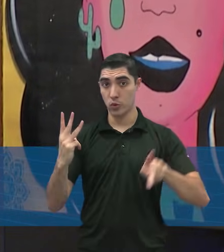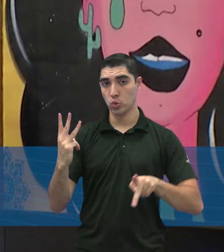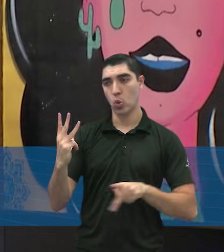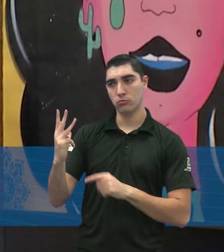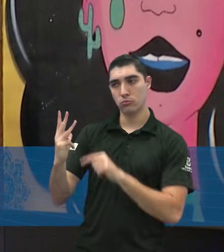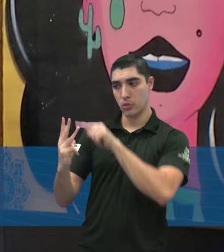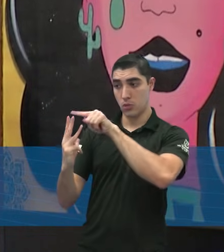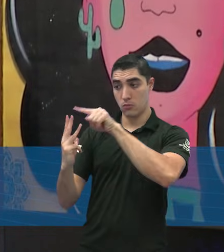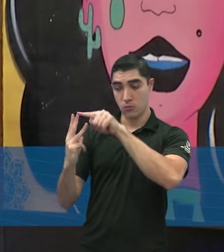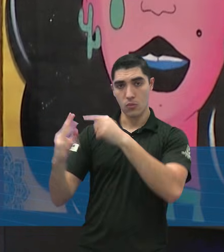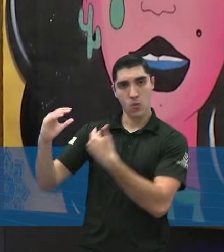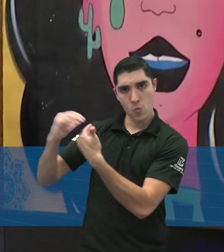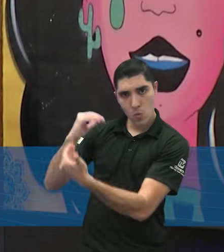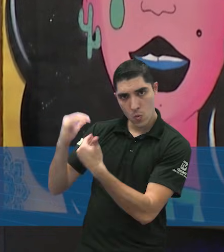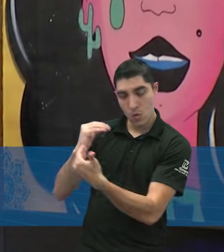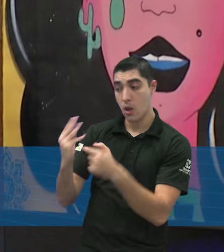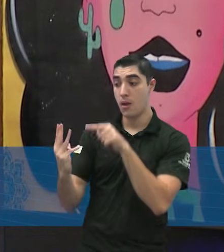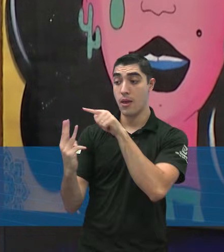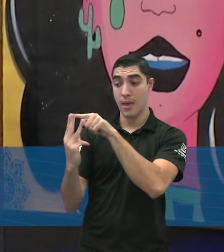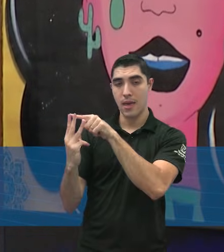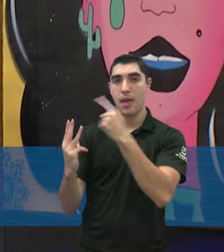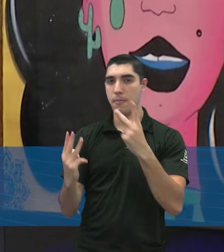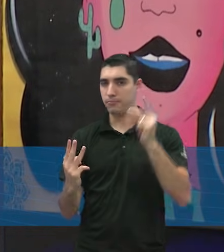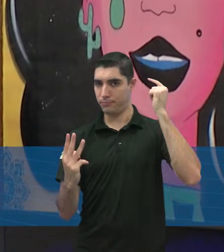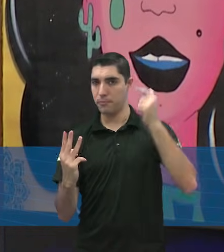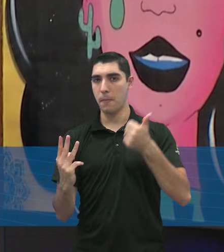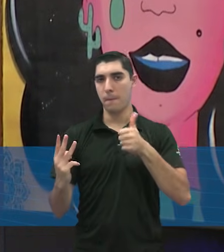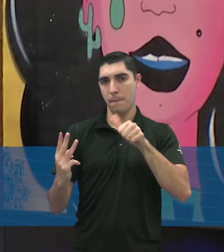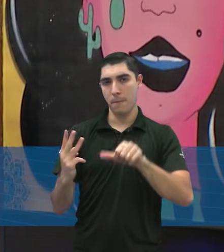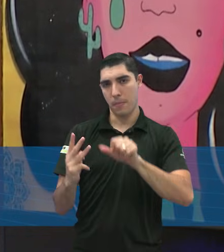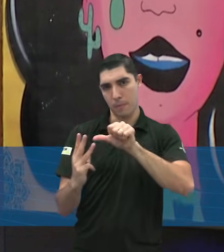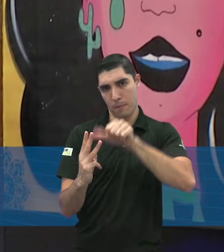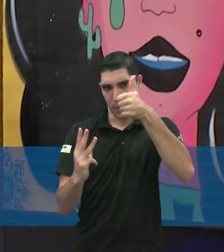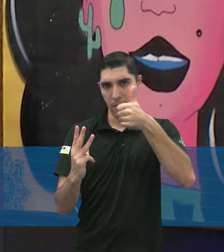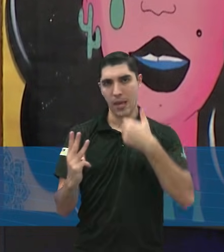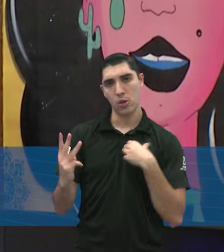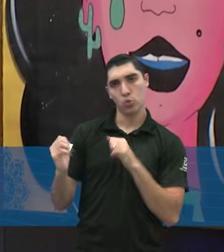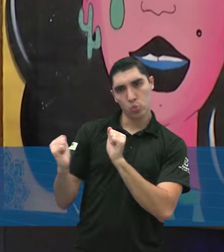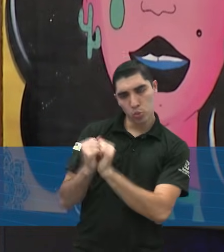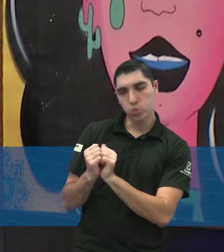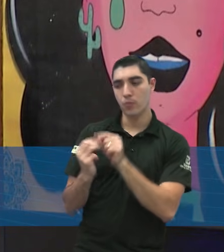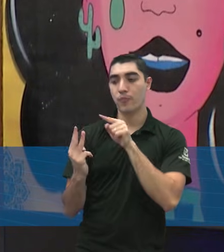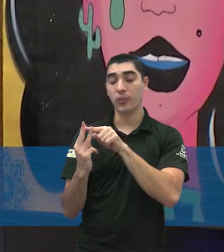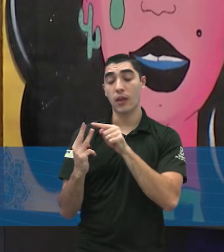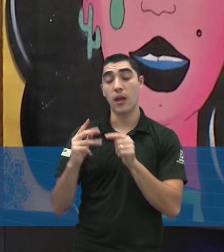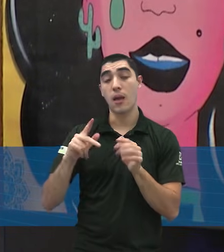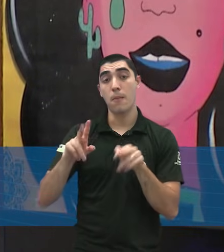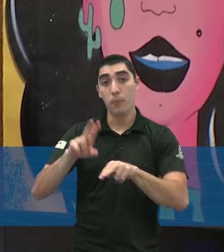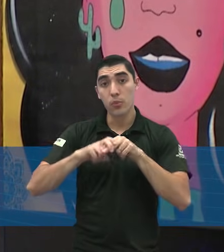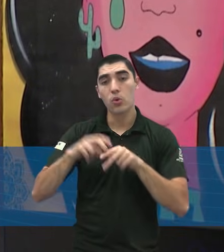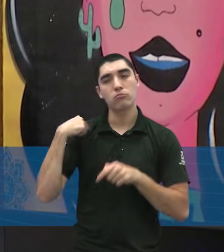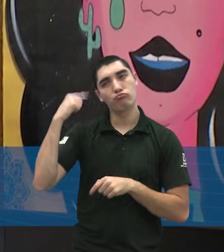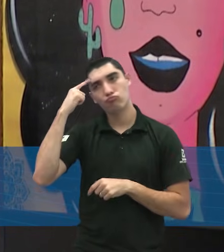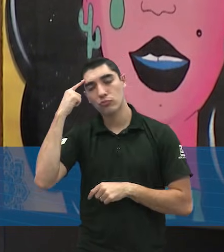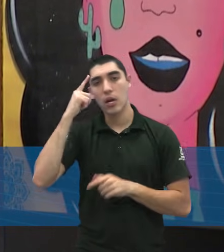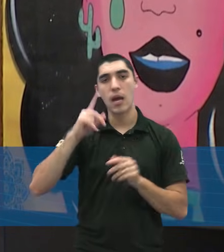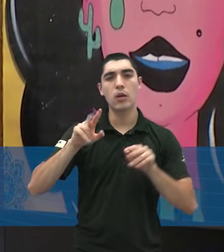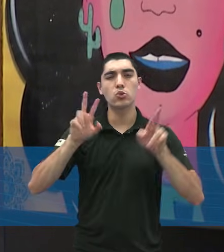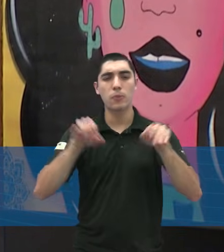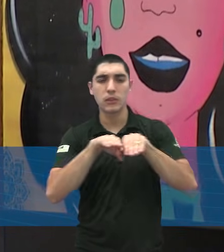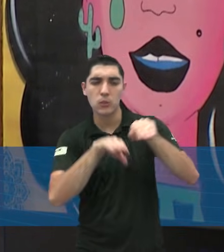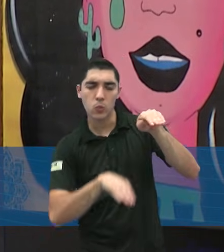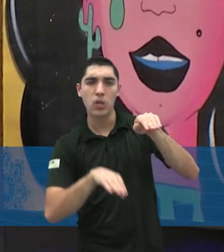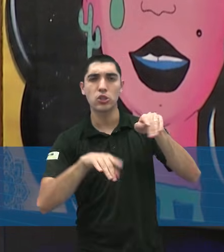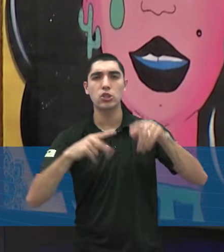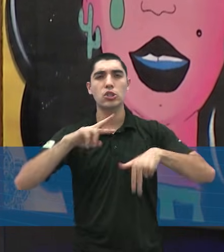2 orientadores para um deles, que foi o primeiro que eu comecei a escrever, que foi estudando sobre a desigualdade de gênero na